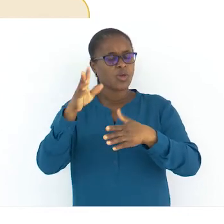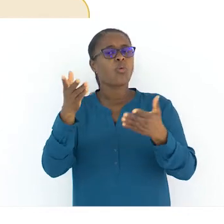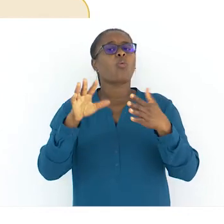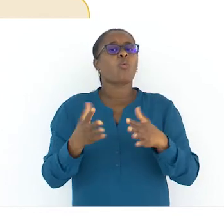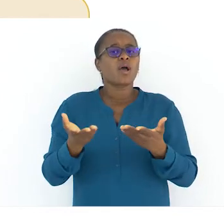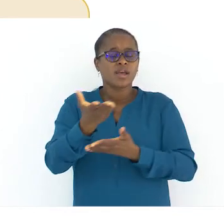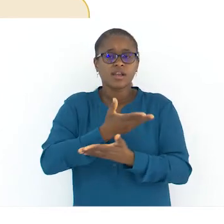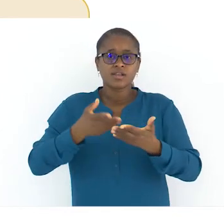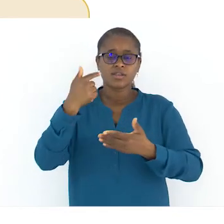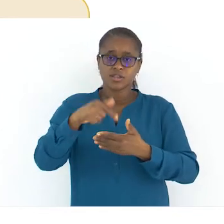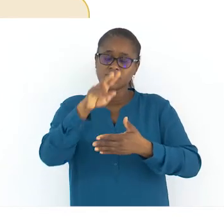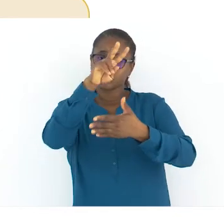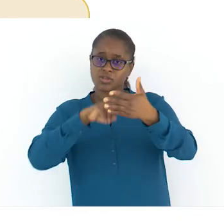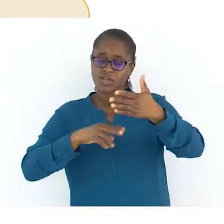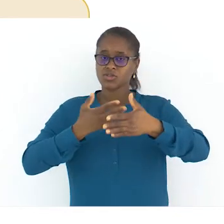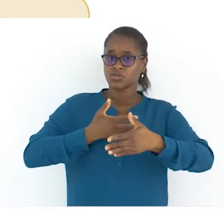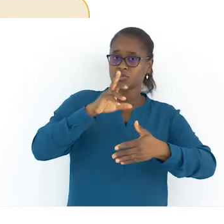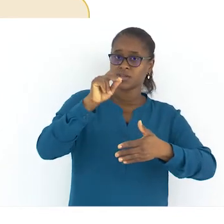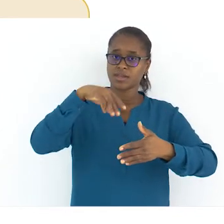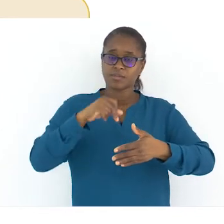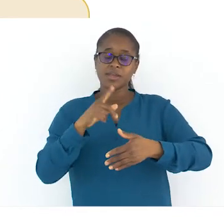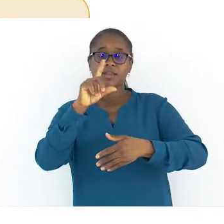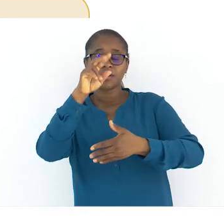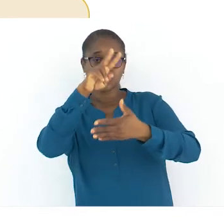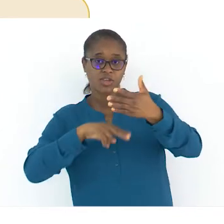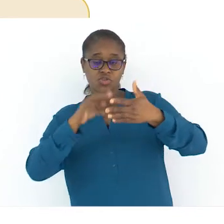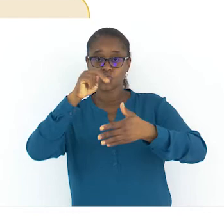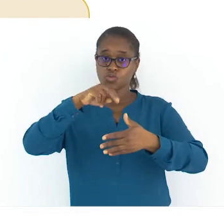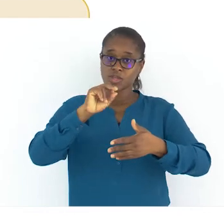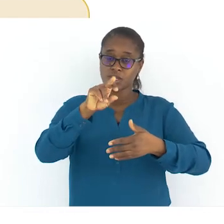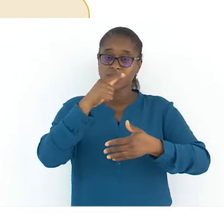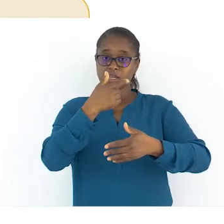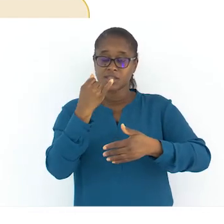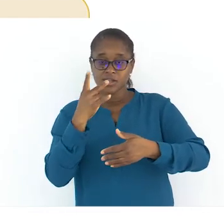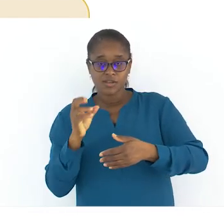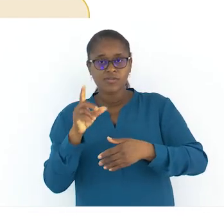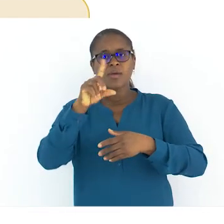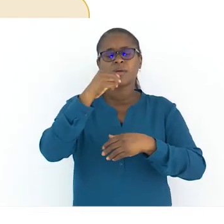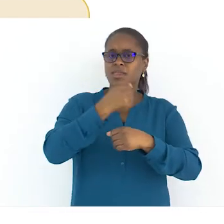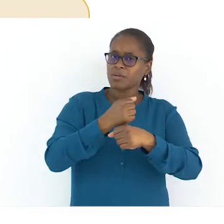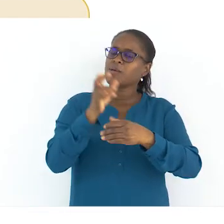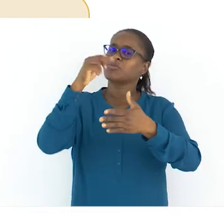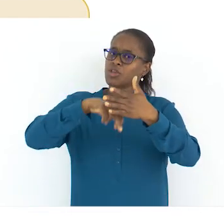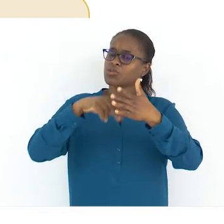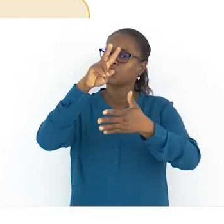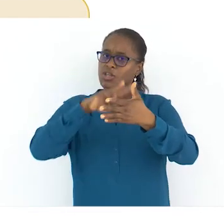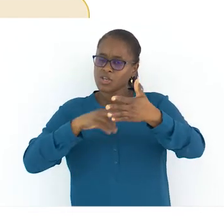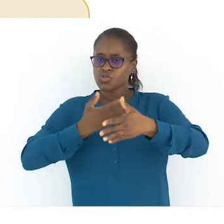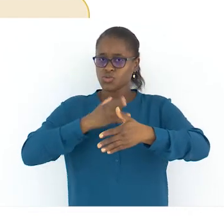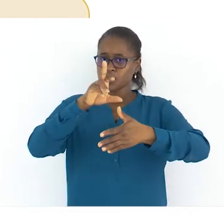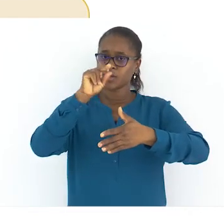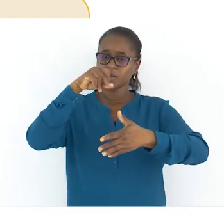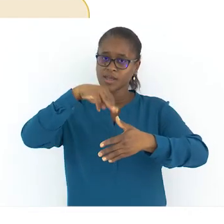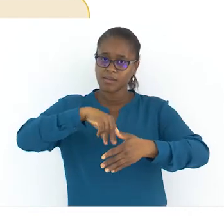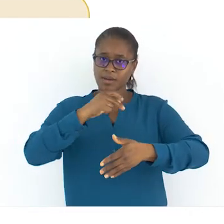que existe entre o texto dramático e o texto narrativo. Também trabalhamos dentro do texto dramático, vimos que